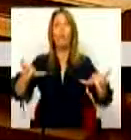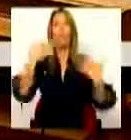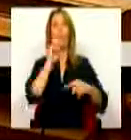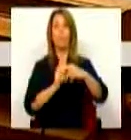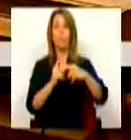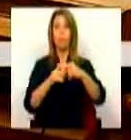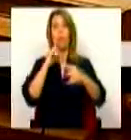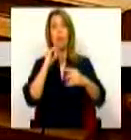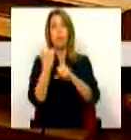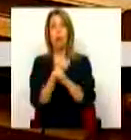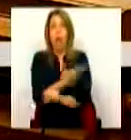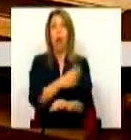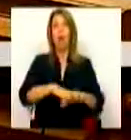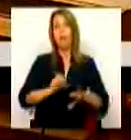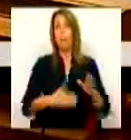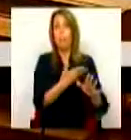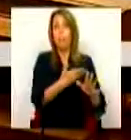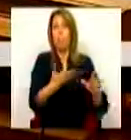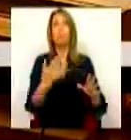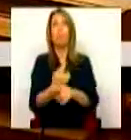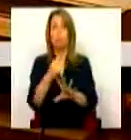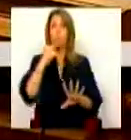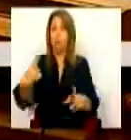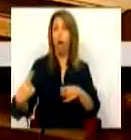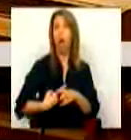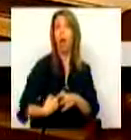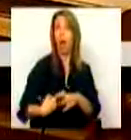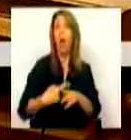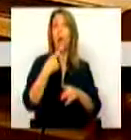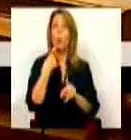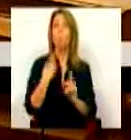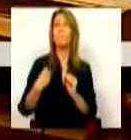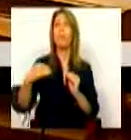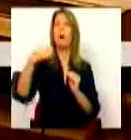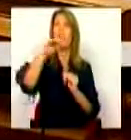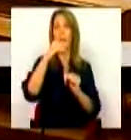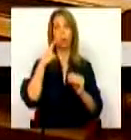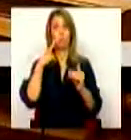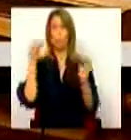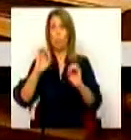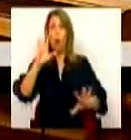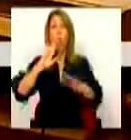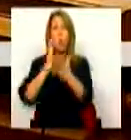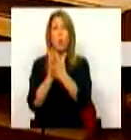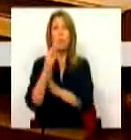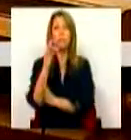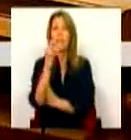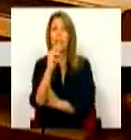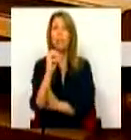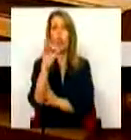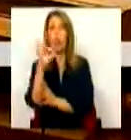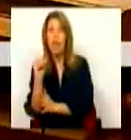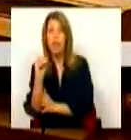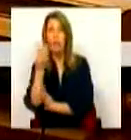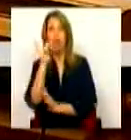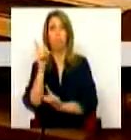que muitas vezes foi efetivamente ambicioso e foi, talvez até, sem paralelo nos últimos 30, 40 anos em matéria de abordar